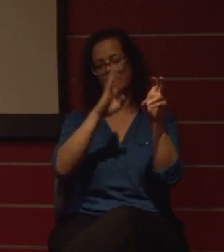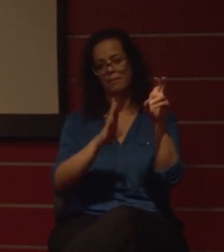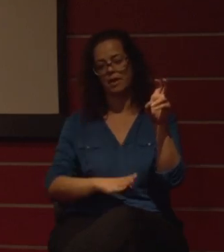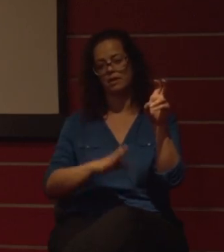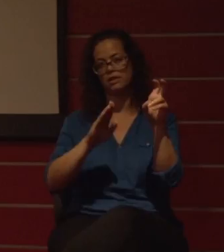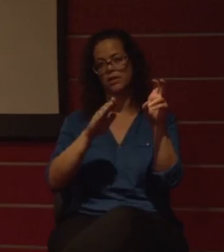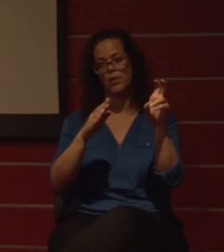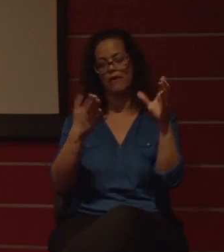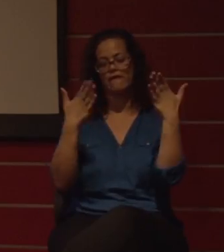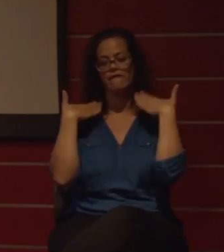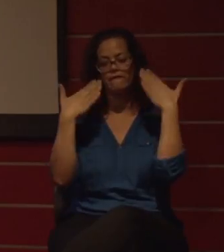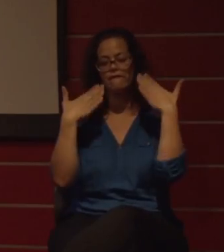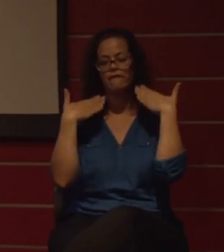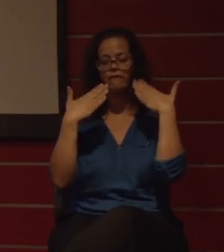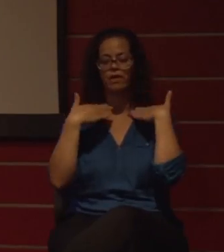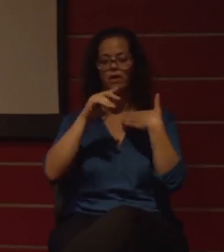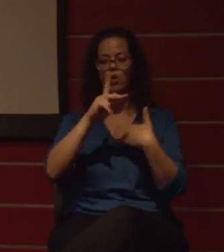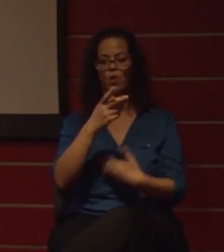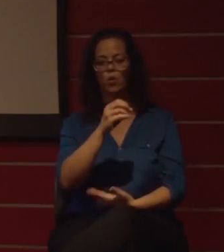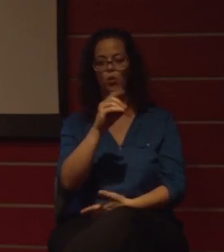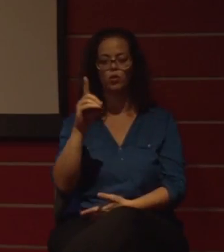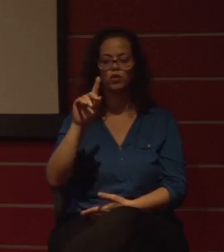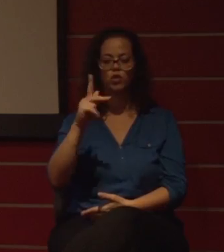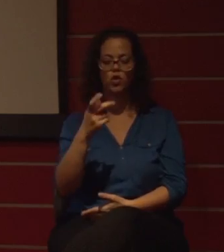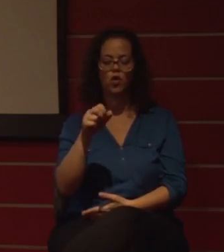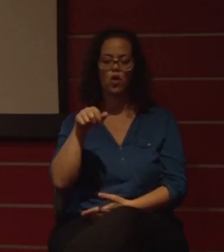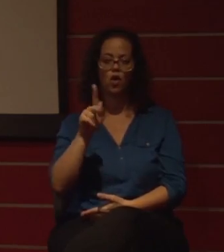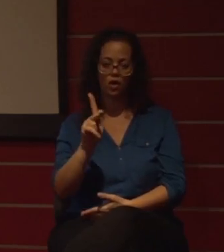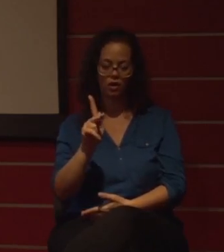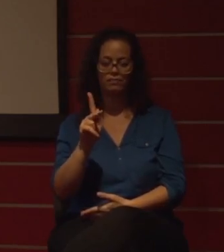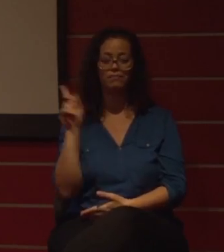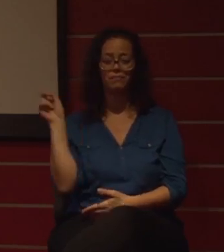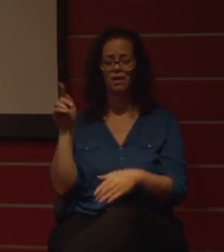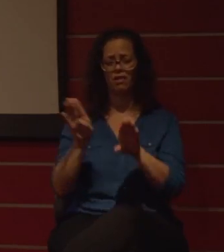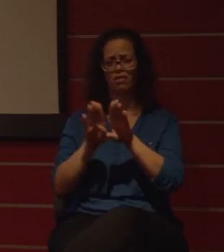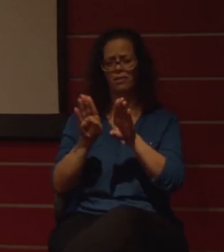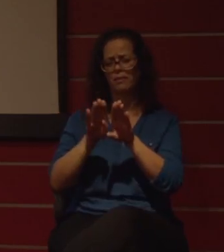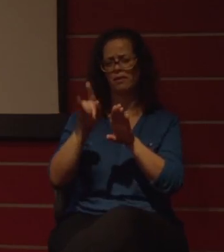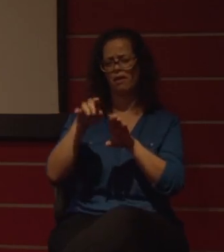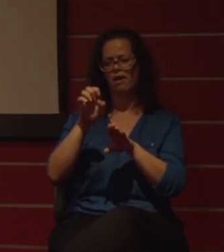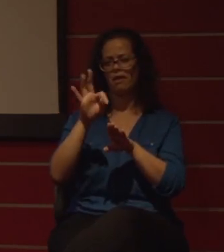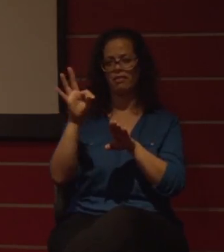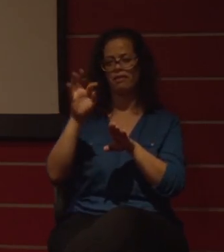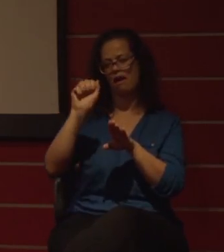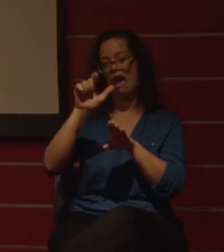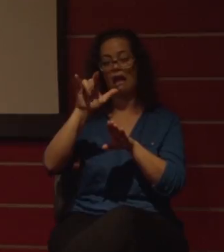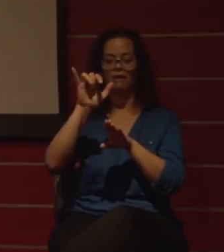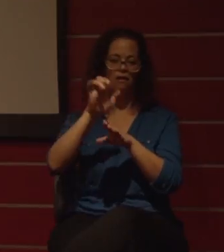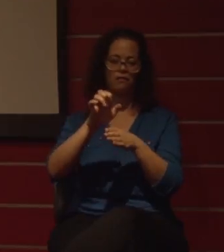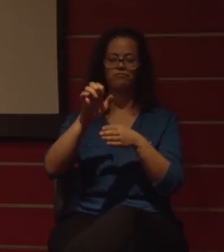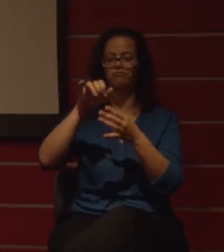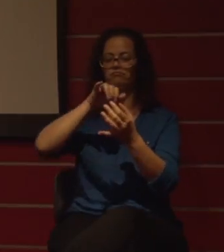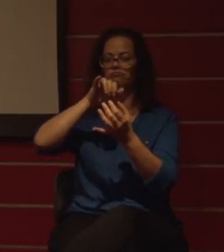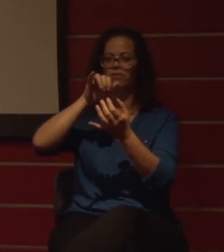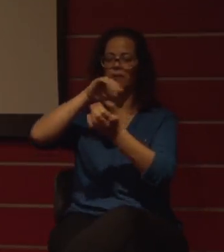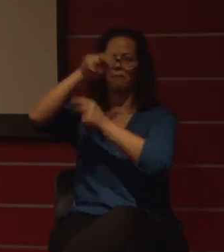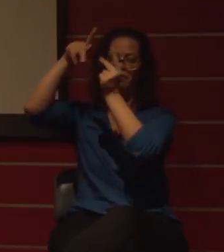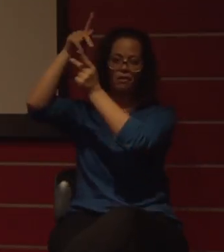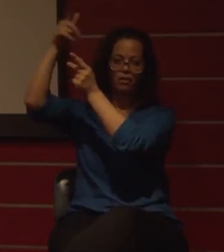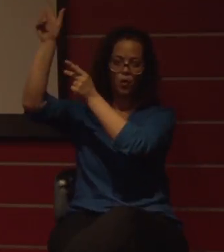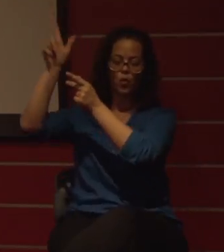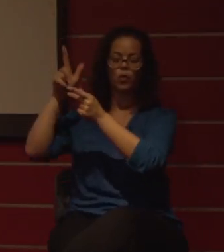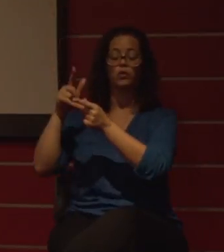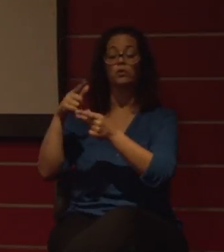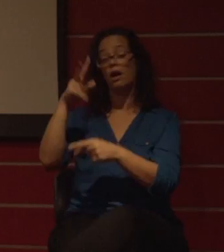interessante também no sentido de contar aí também é um é um Alen né De certa forma um alien é a história desse garoto de